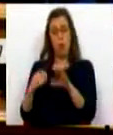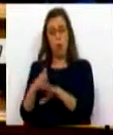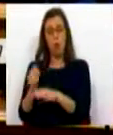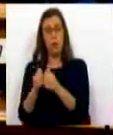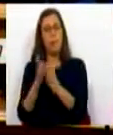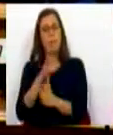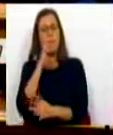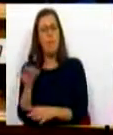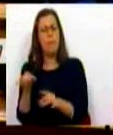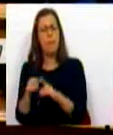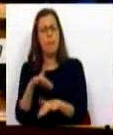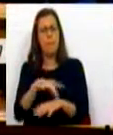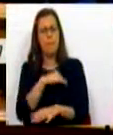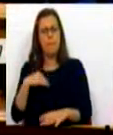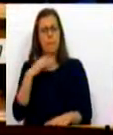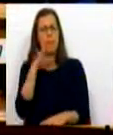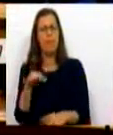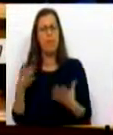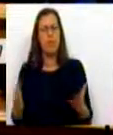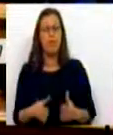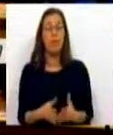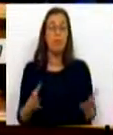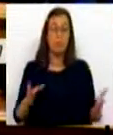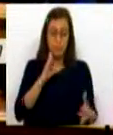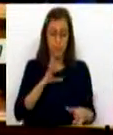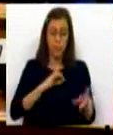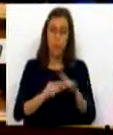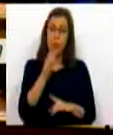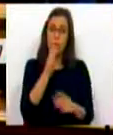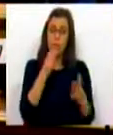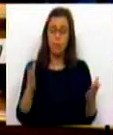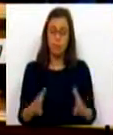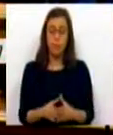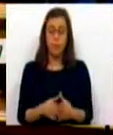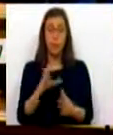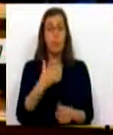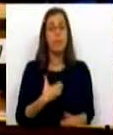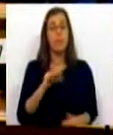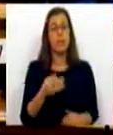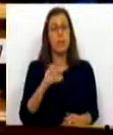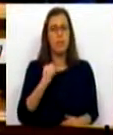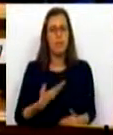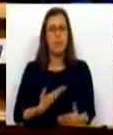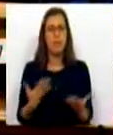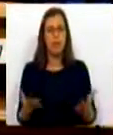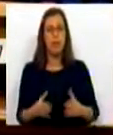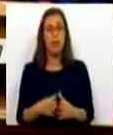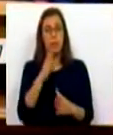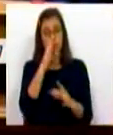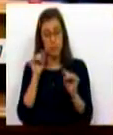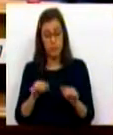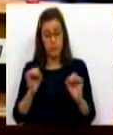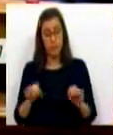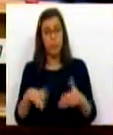todas as famílias a um médico de família. E, senhoras e senhores deputados do CDS e do PSD, se